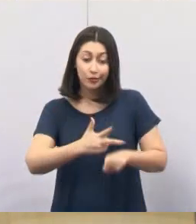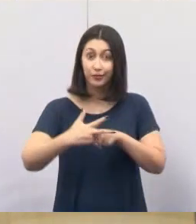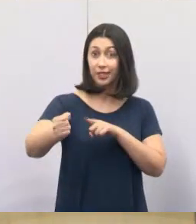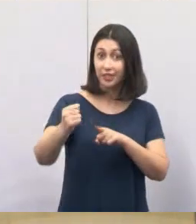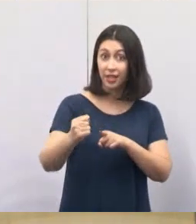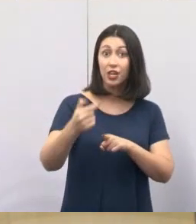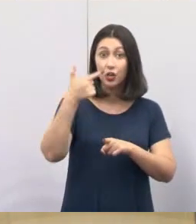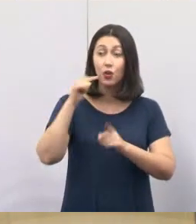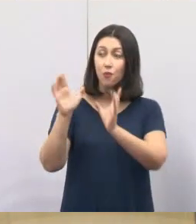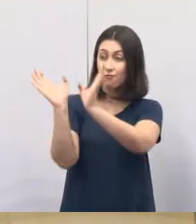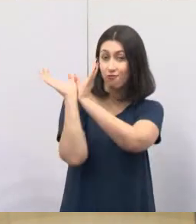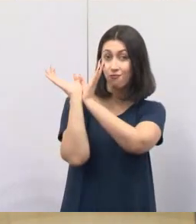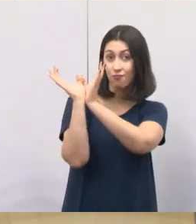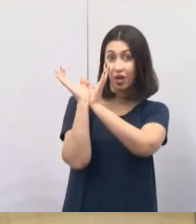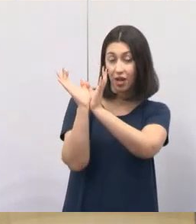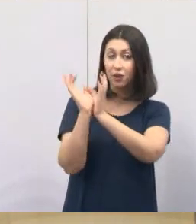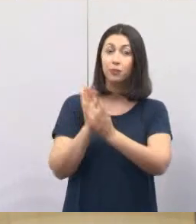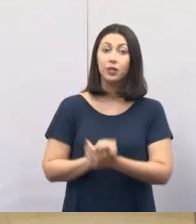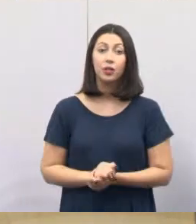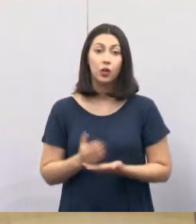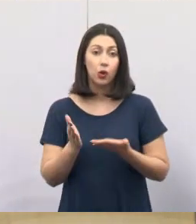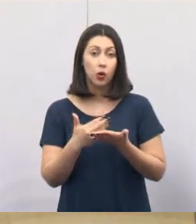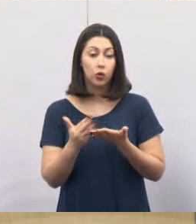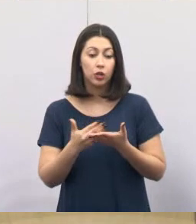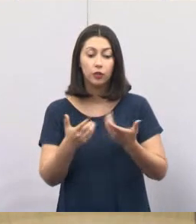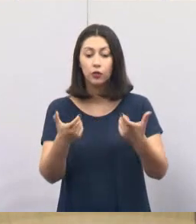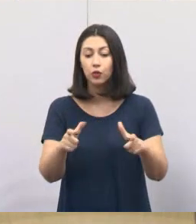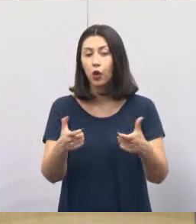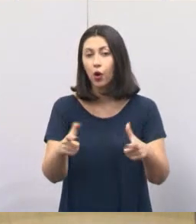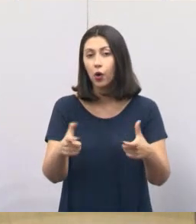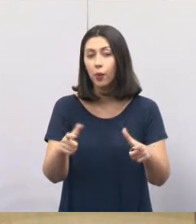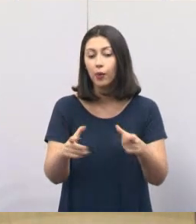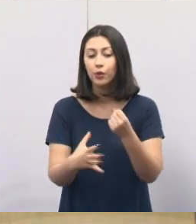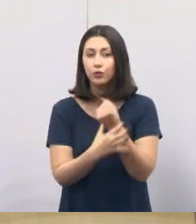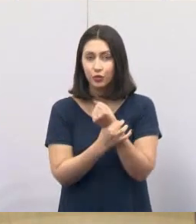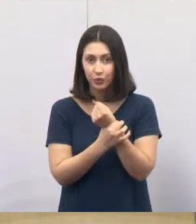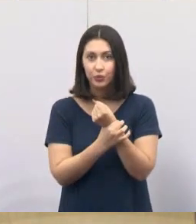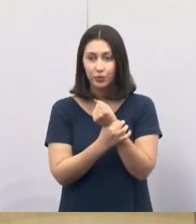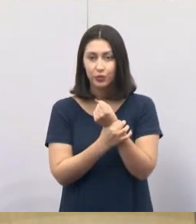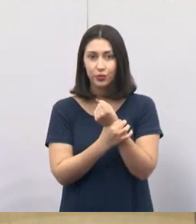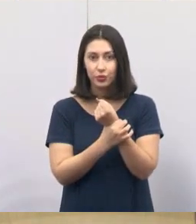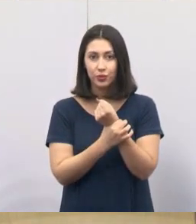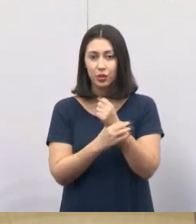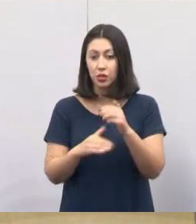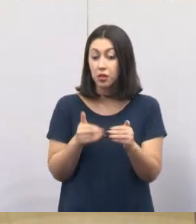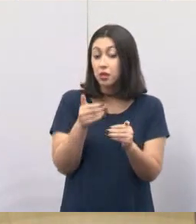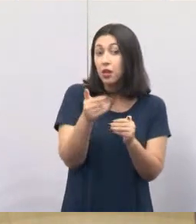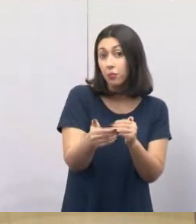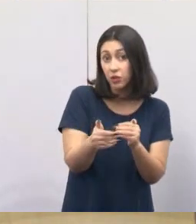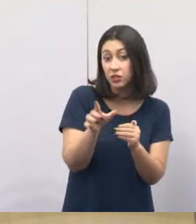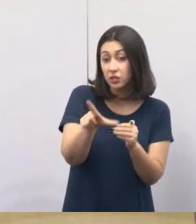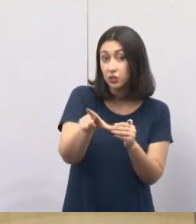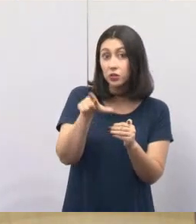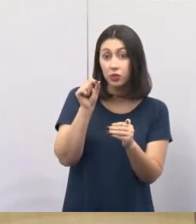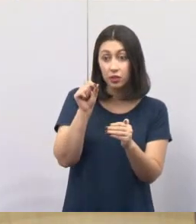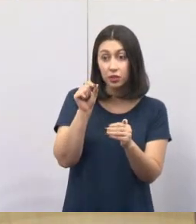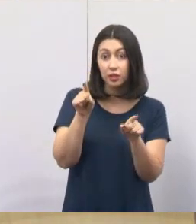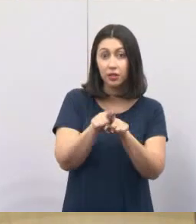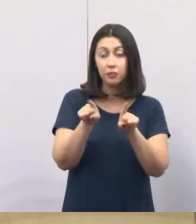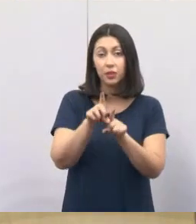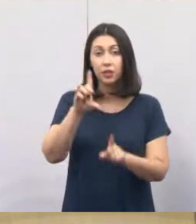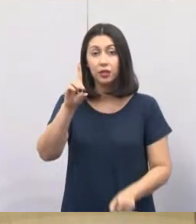longa-metragem provisoriamente intitulado Su Lugar Seguro, que na próxima fase será chamada